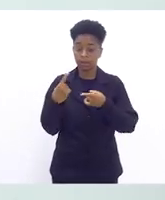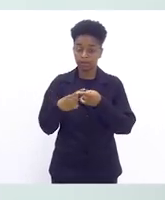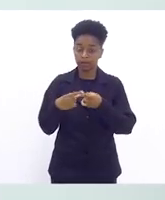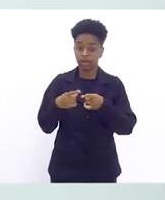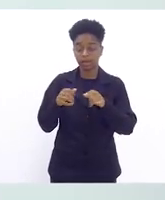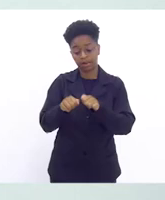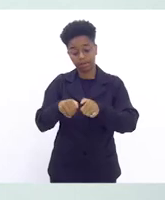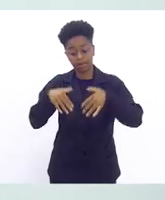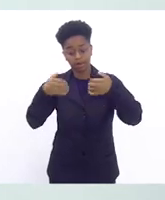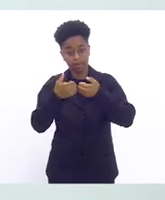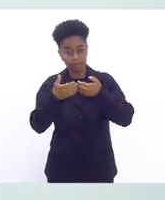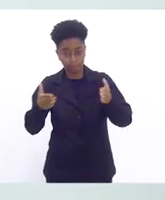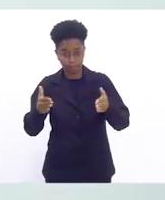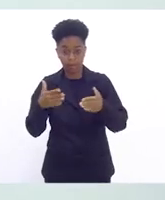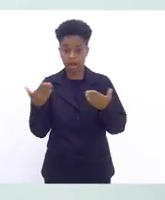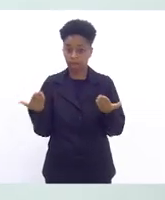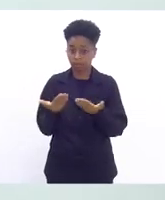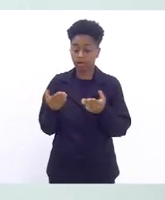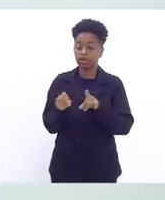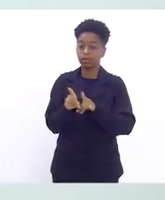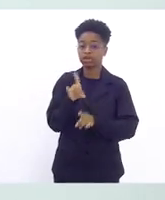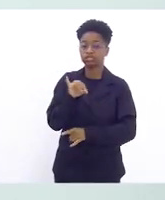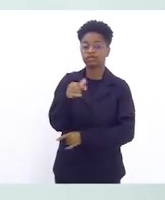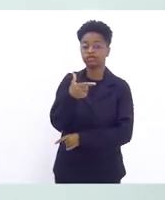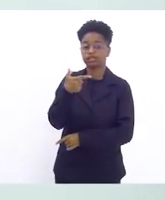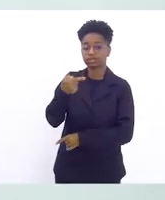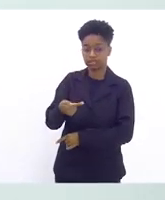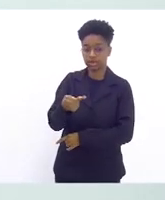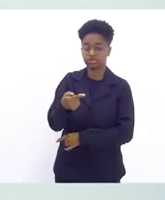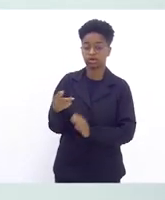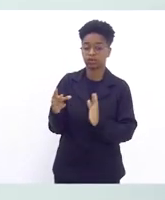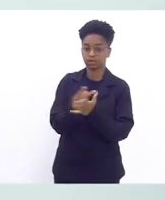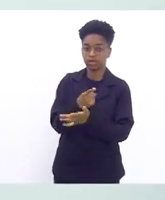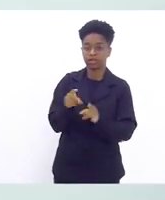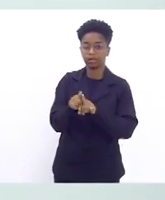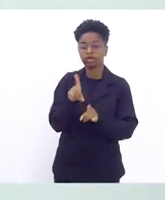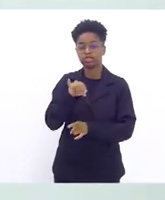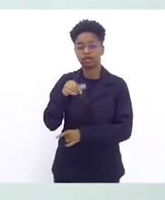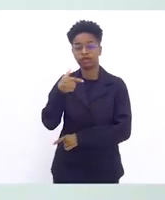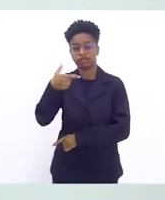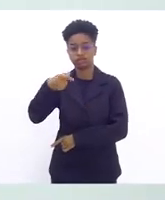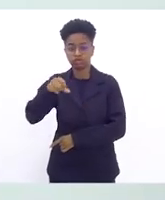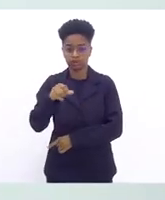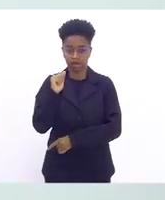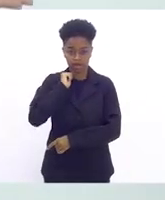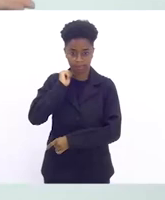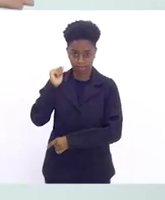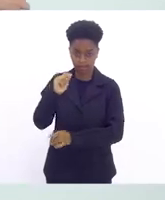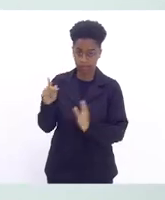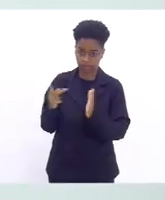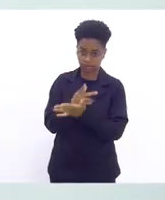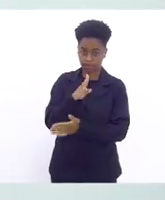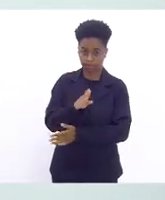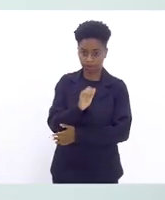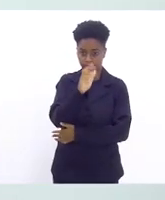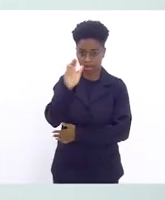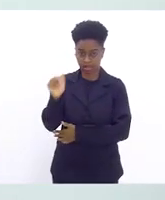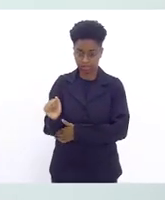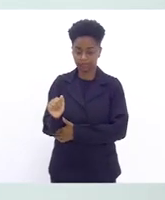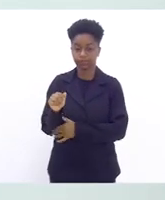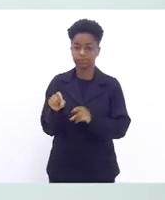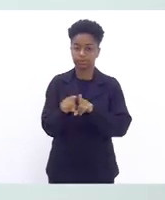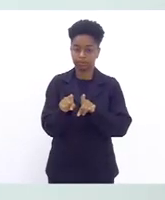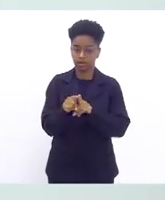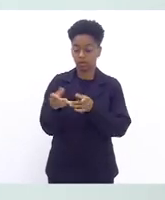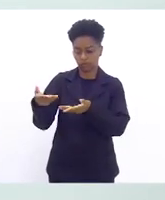vai ser agora dia hoje é dia 27 vai ser dia 29 de Abril na Câmara Comunitária da Barra da Tijuca tá convidado também